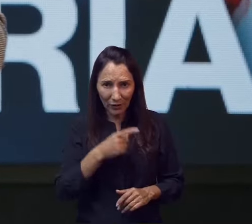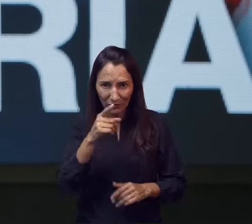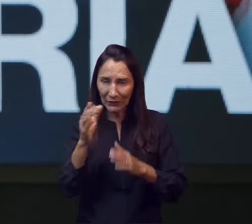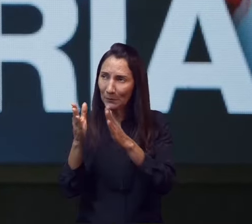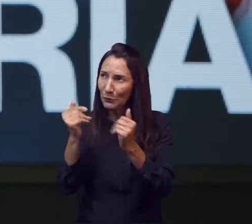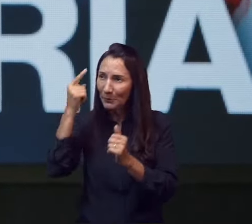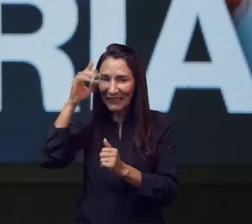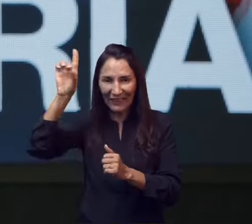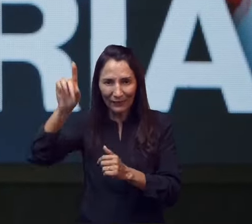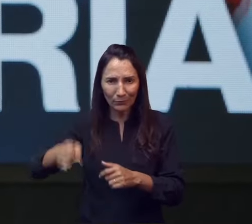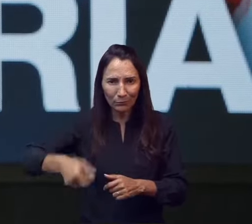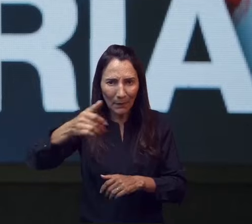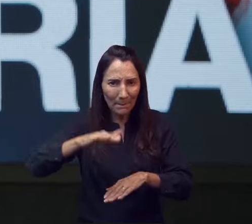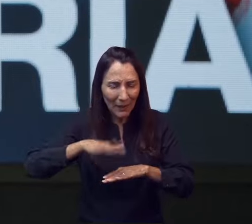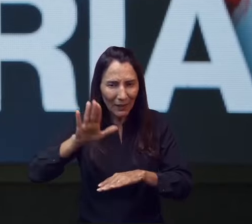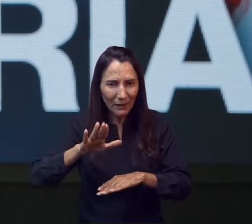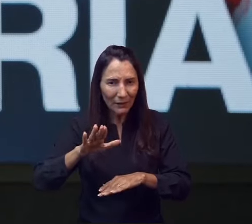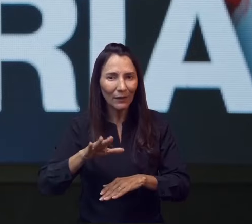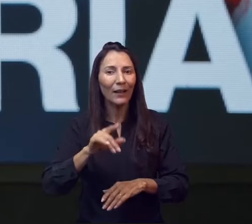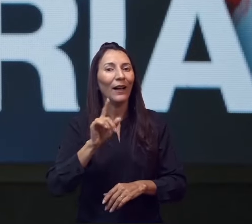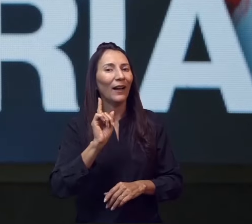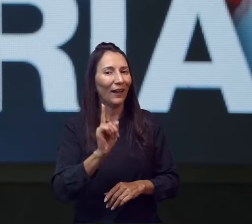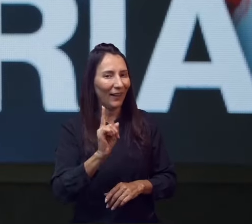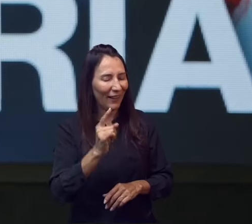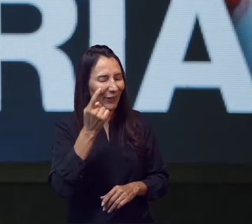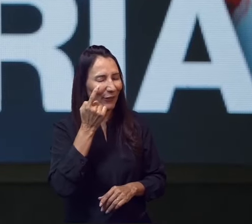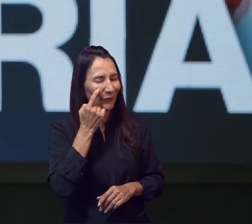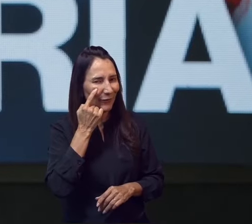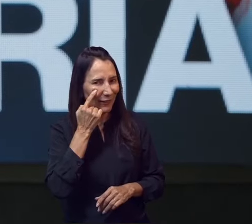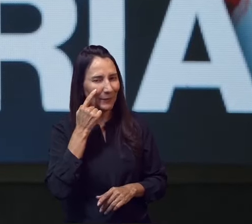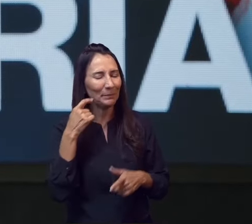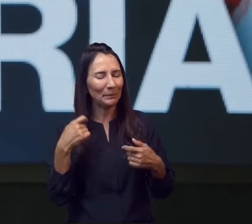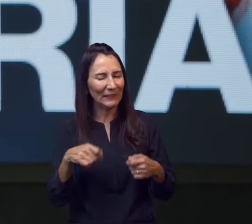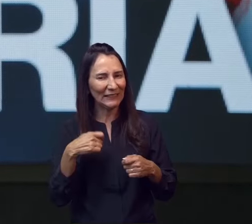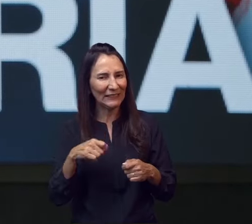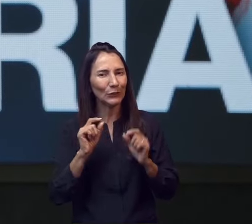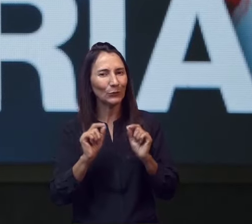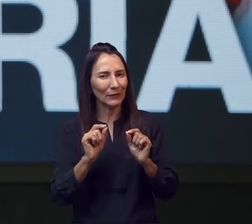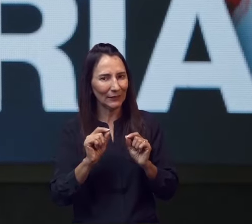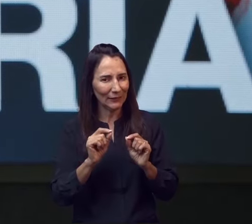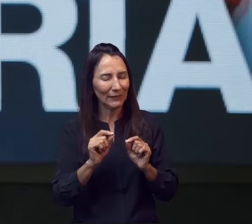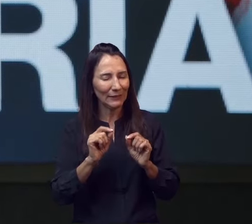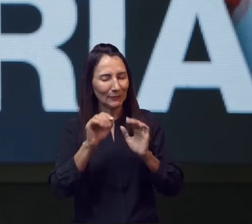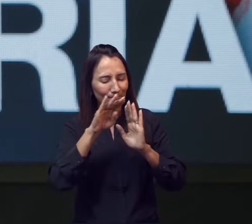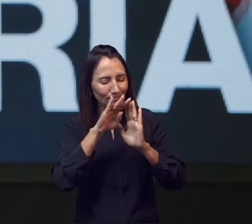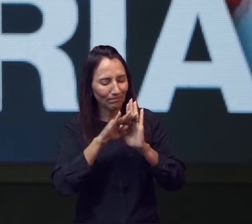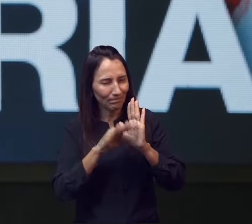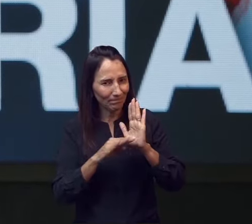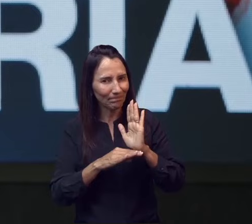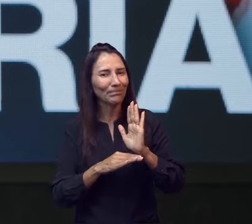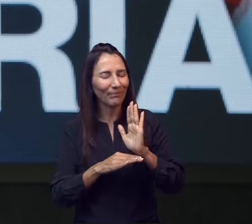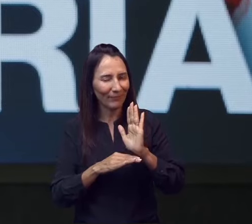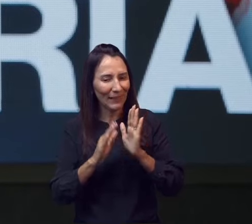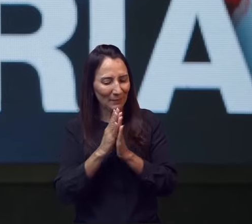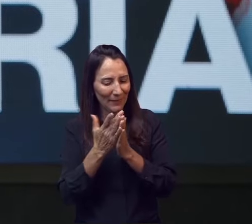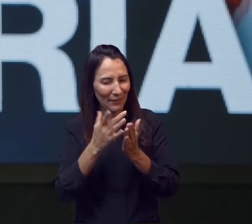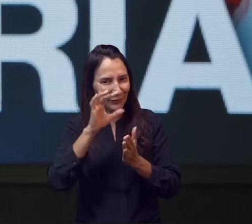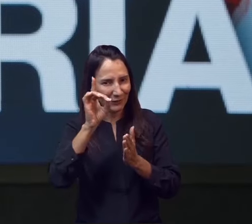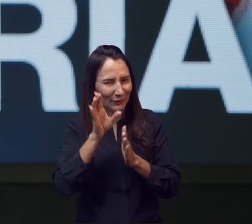condição segura aí filhinho não geme não tá na